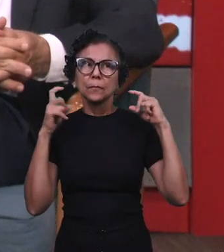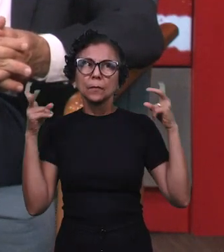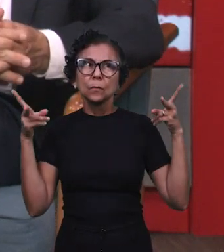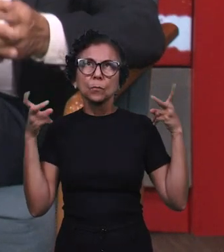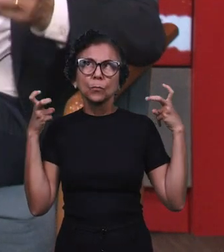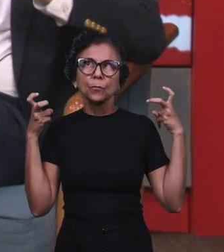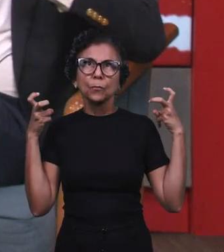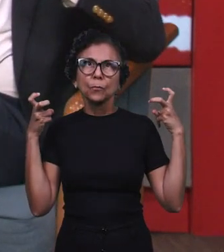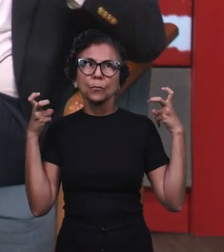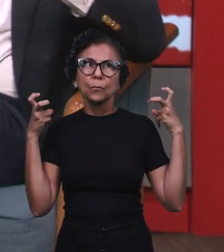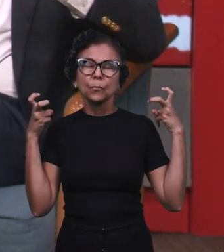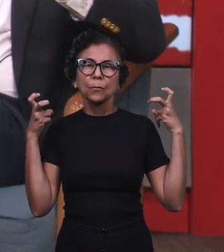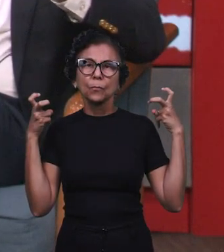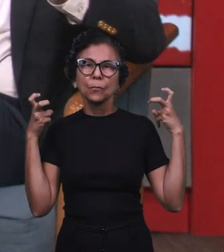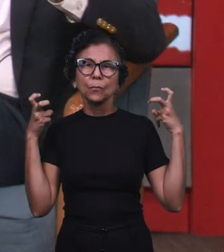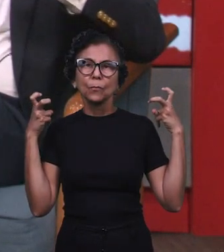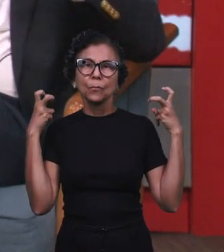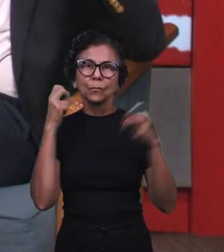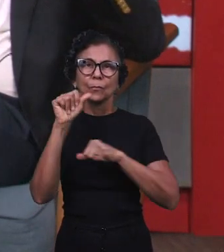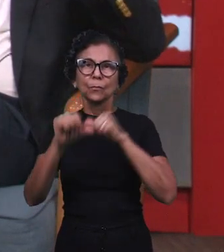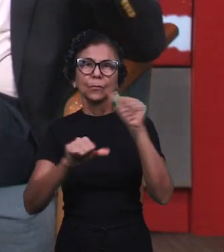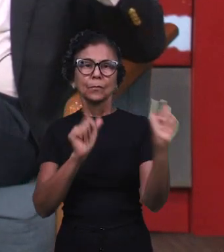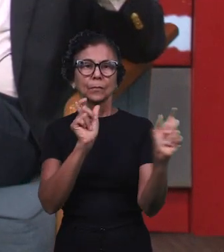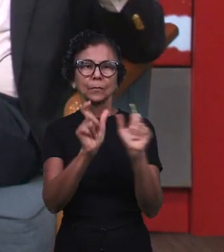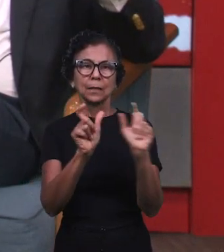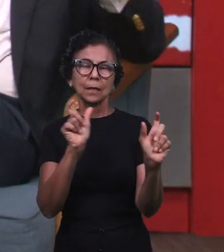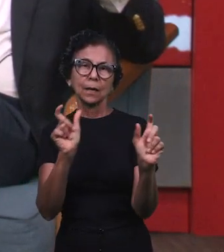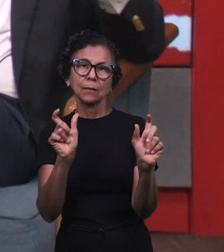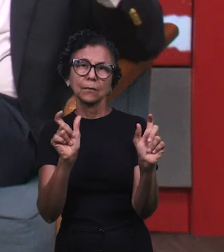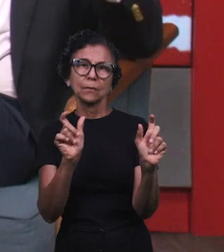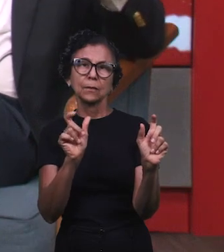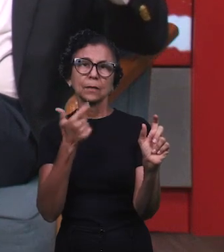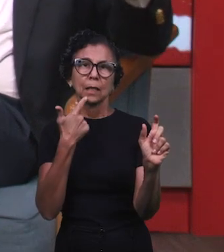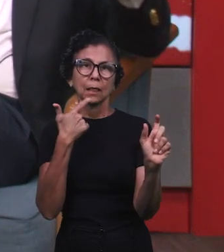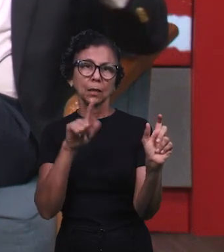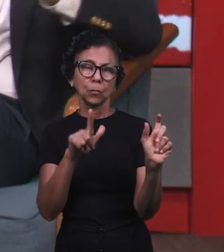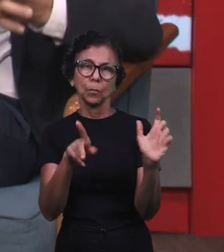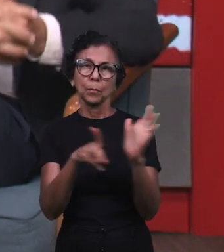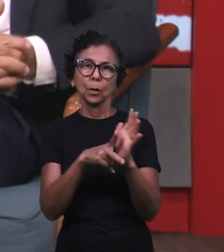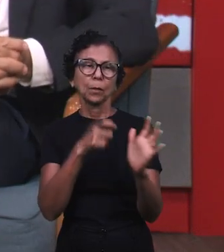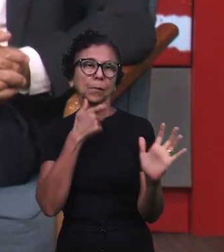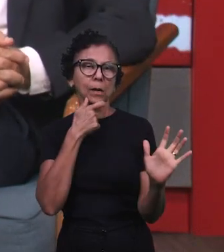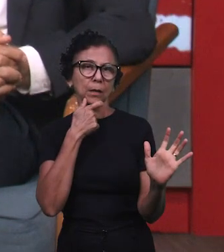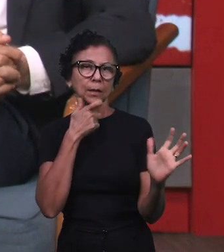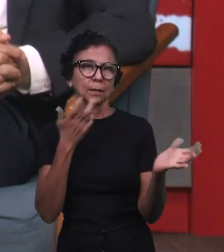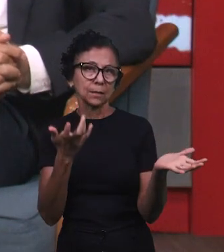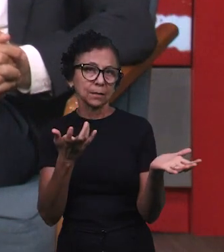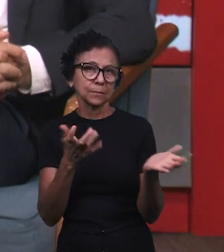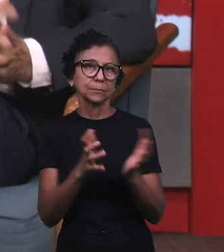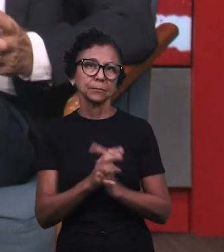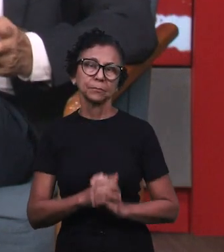sons que formam palavras, e essas palavras são em inglês. Então, ele fala inglês. Na